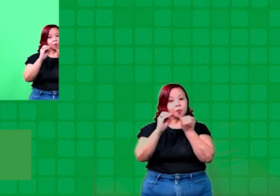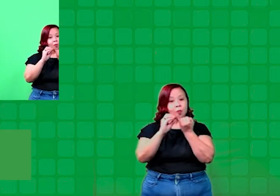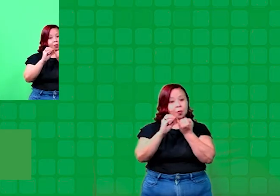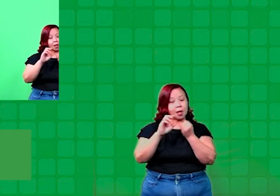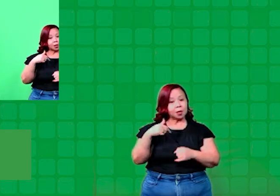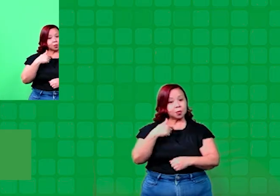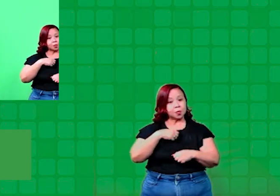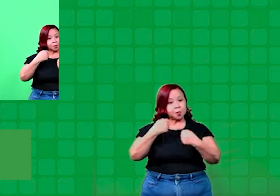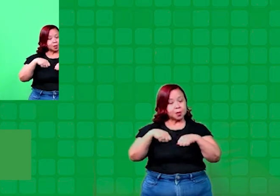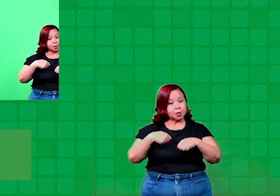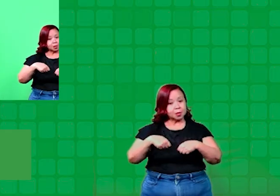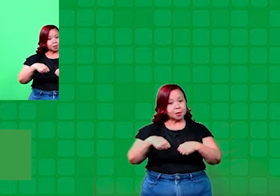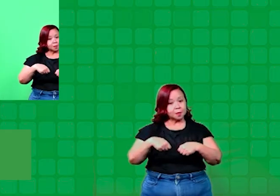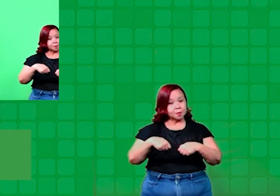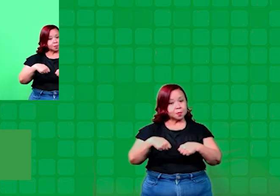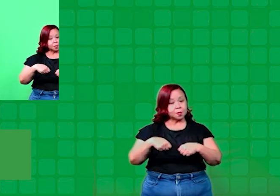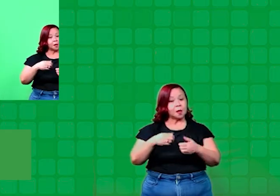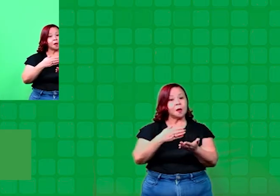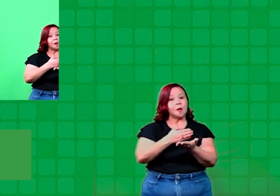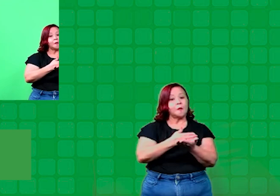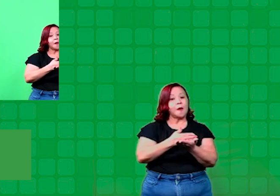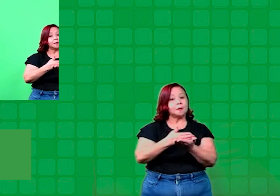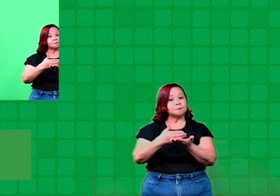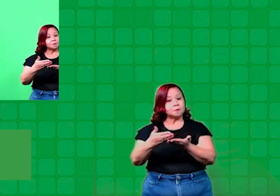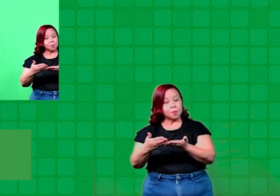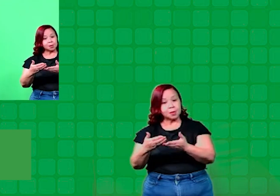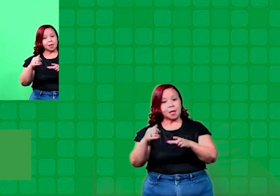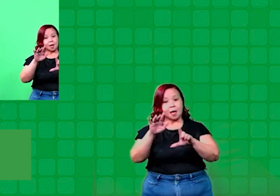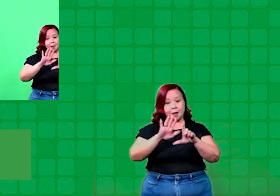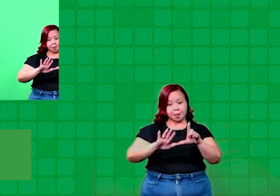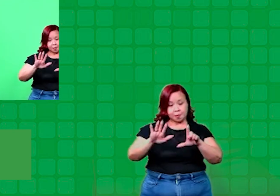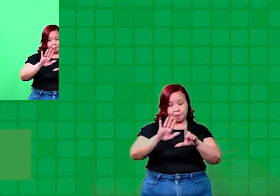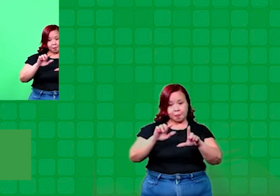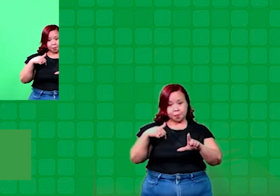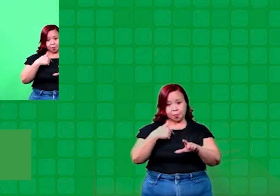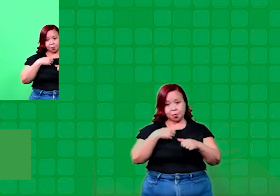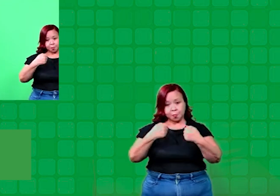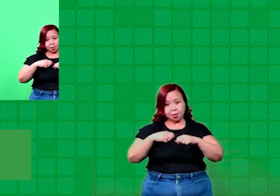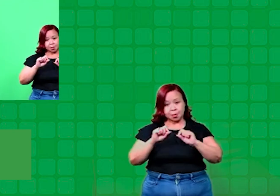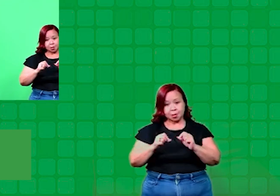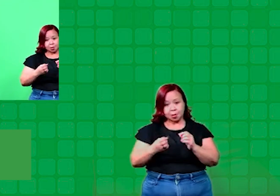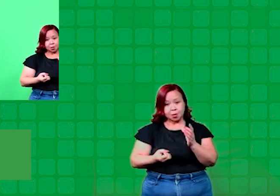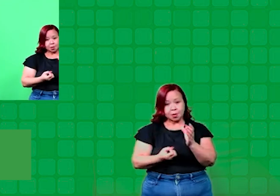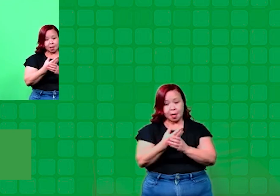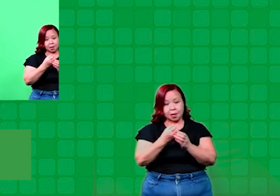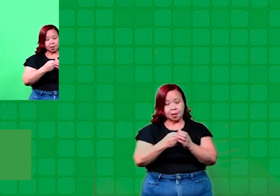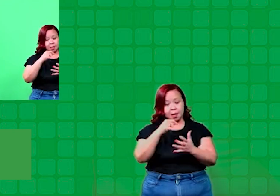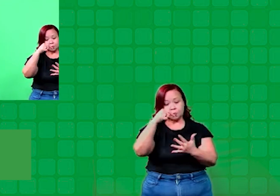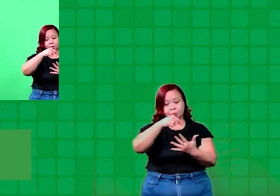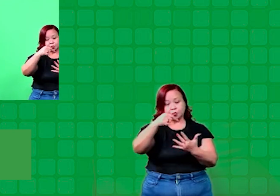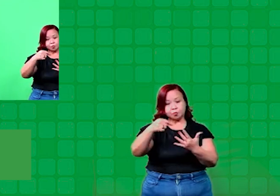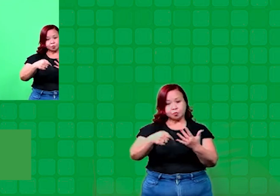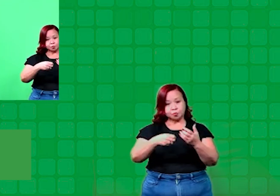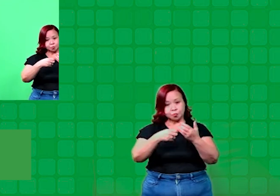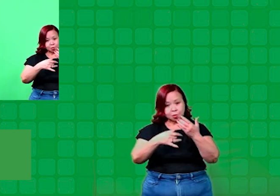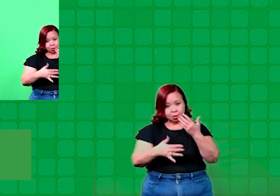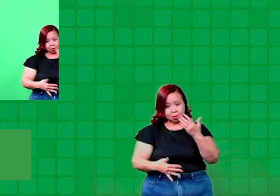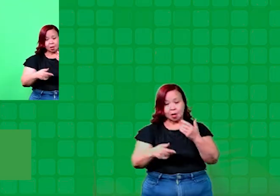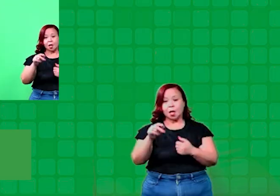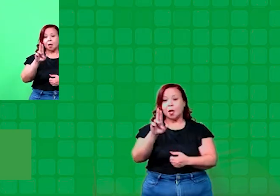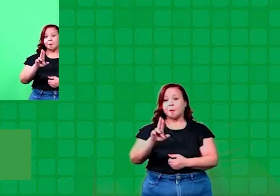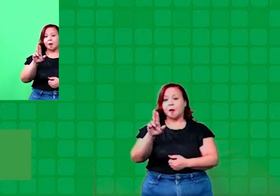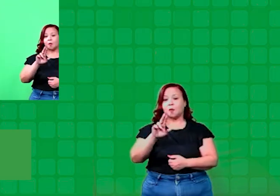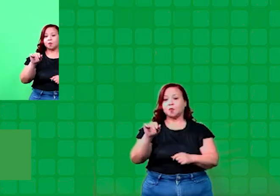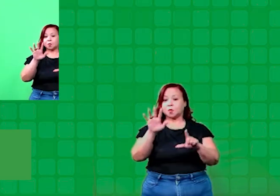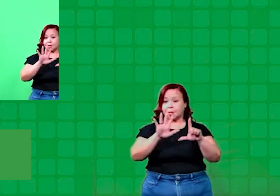institucionalizando, na verdade não, vai lançar a plataforma. O que a gente precisa é estar estabelecendo as diretrizes para o uso dessa